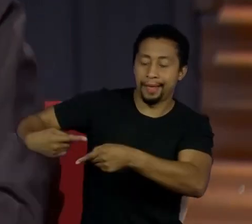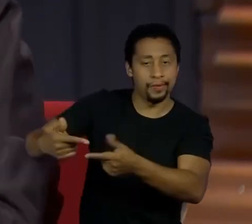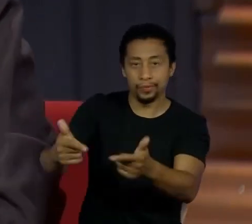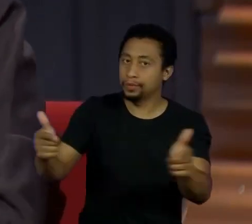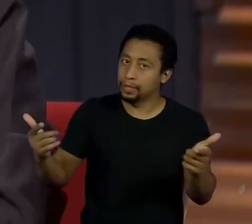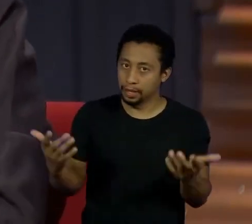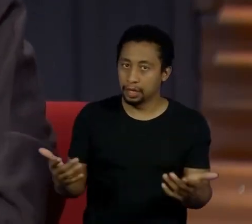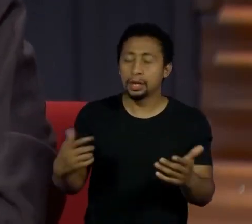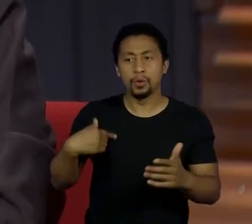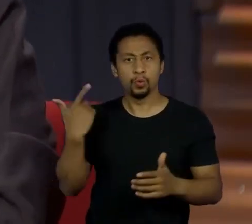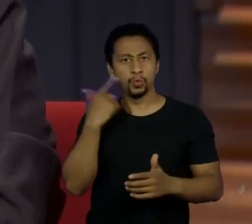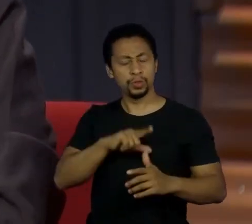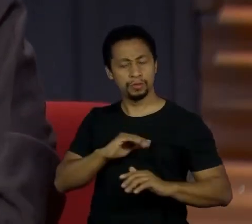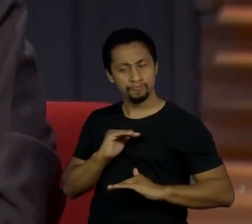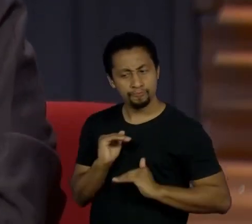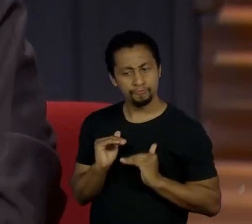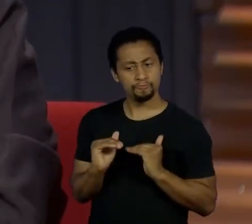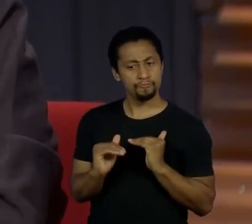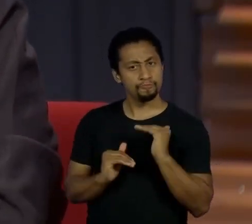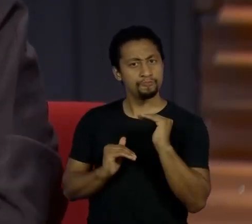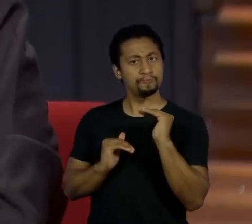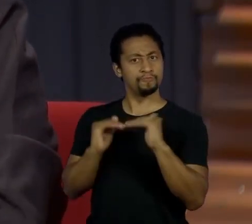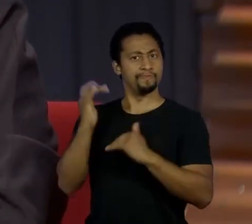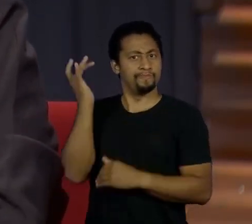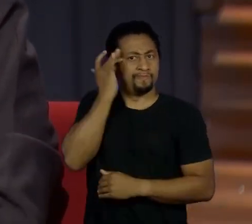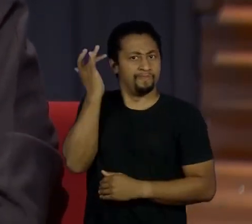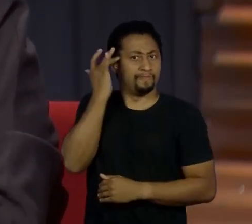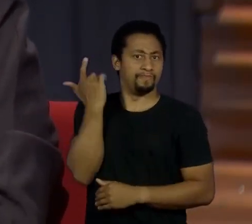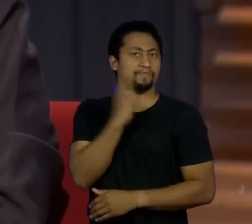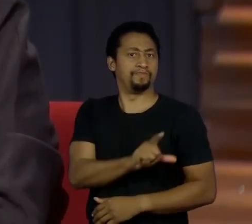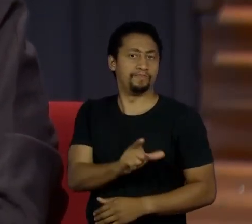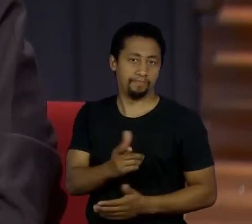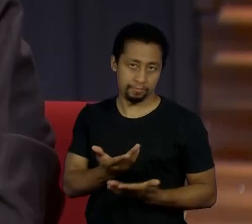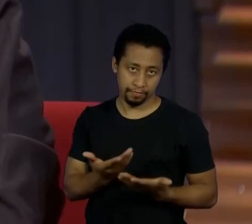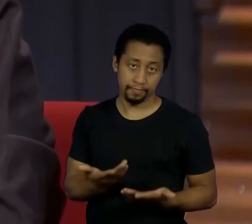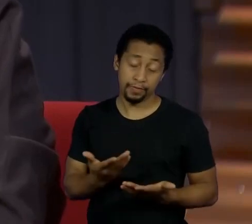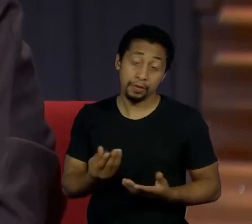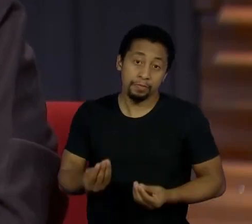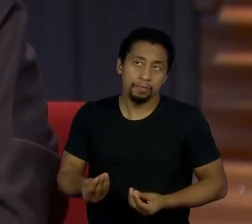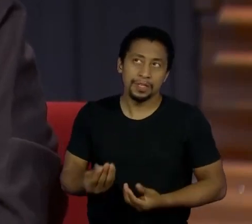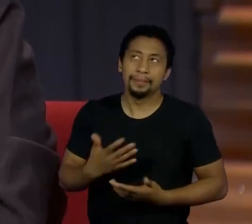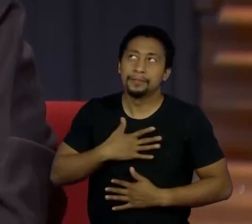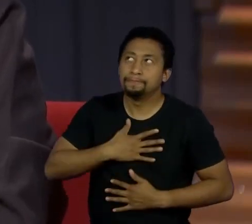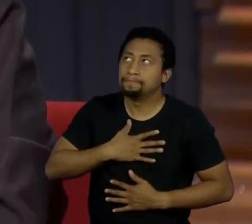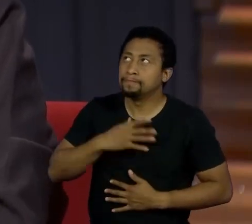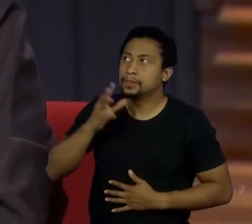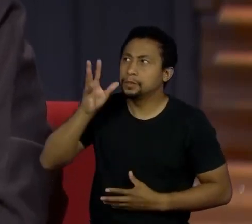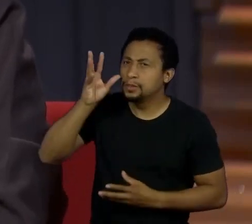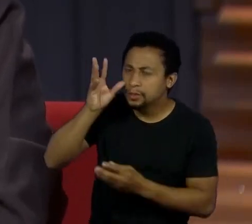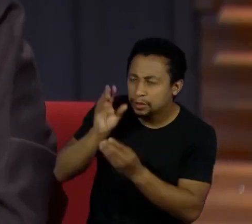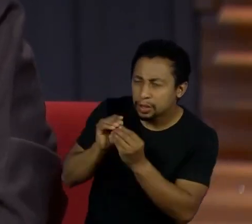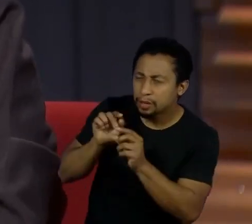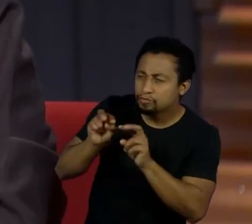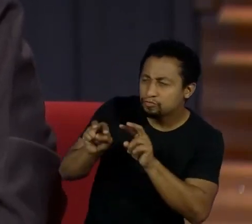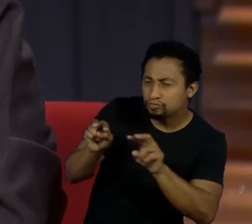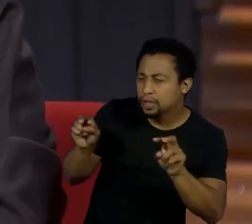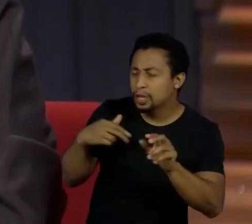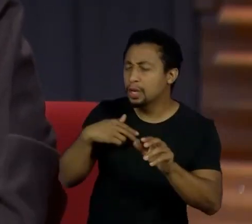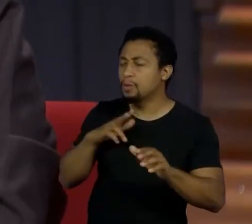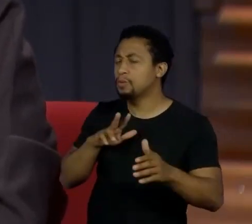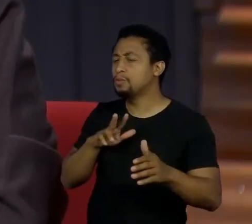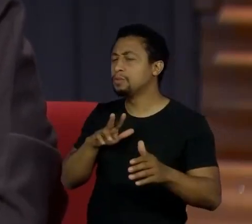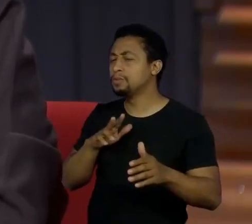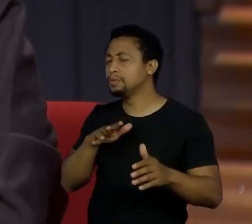uma musculatura também eu fui me dando um entendimento compreensão do meu lugar no mundo